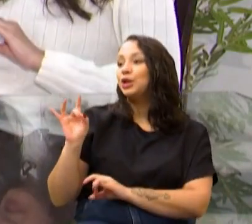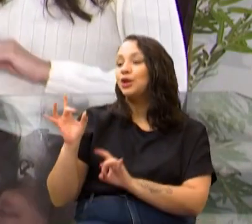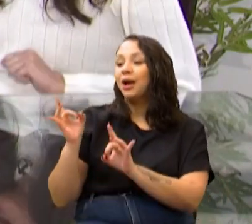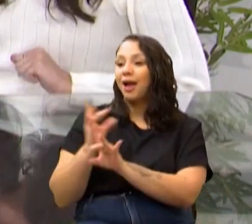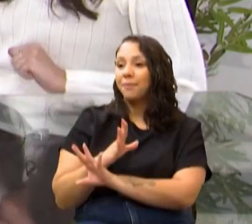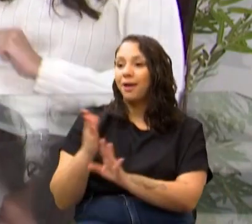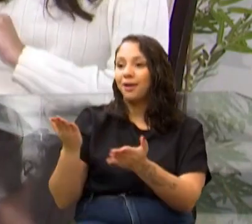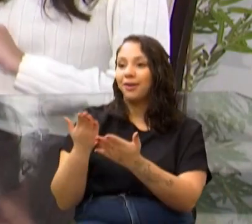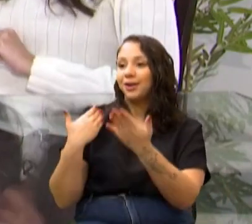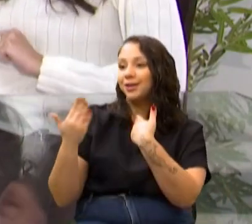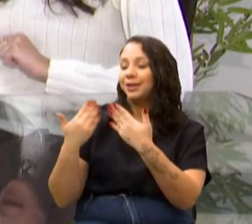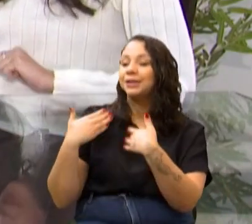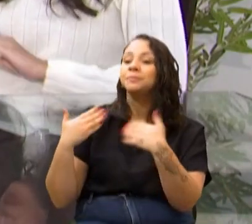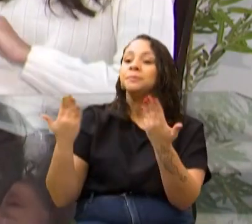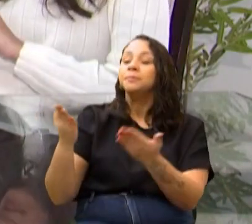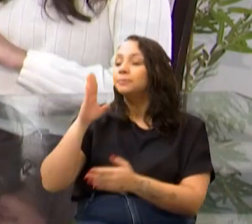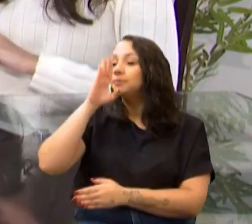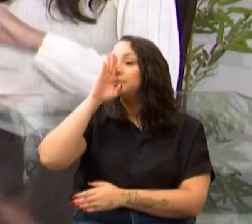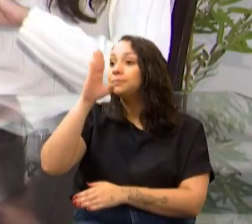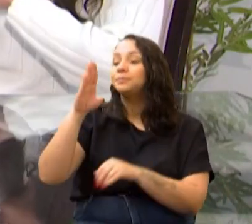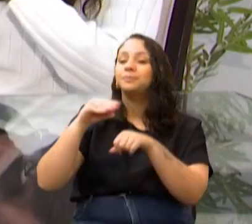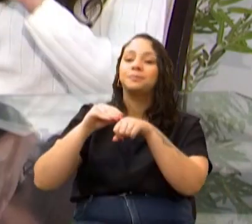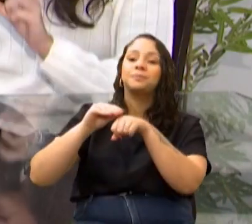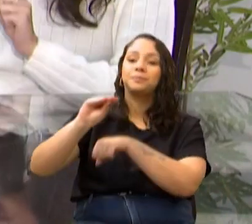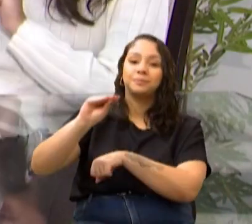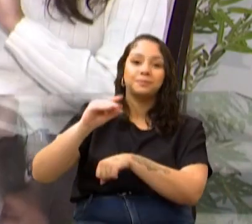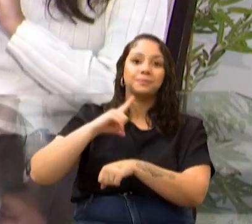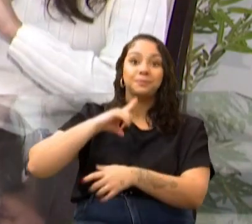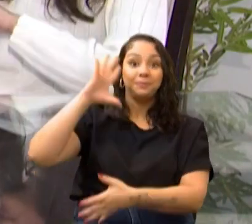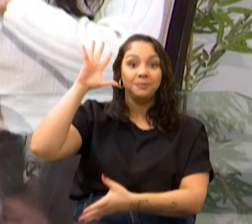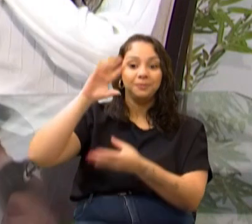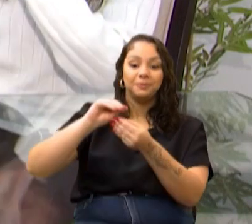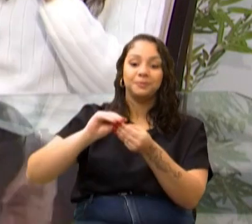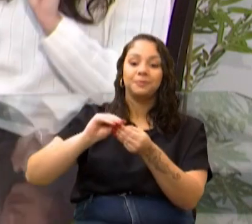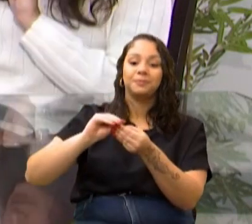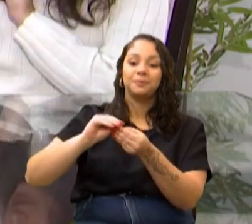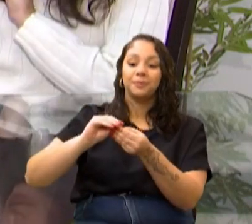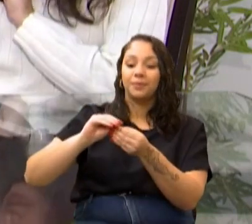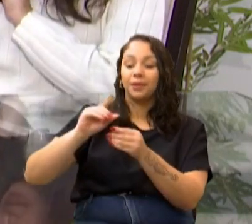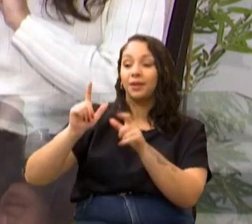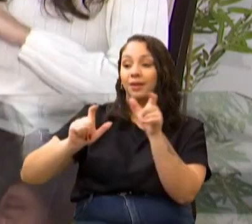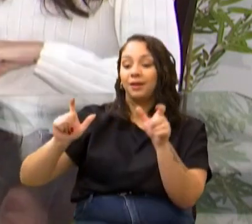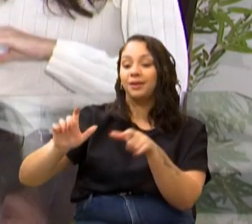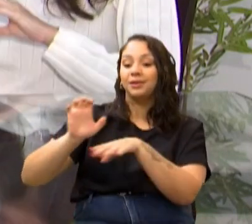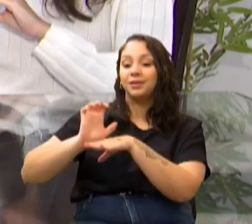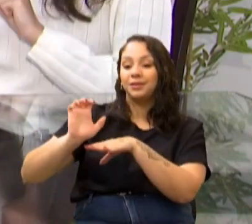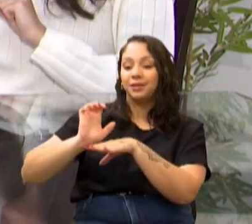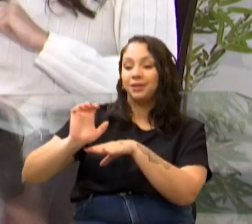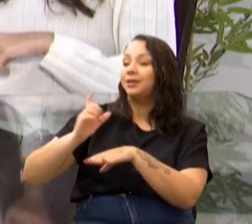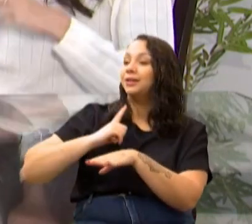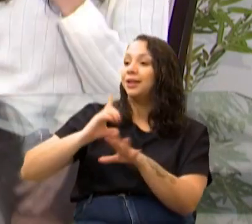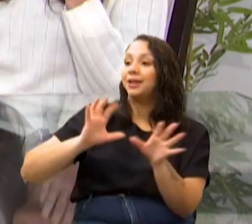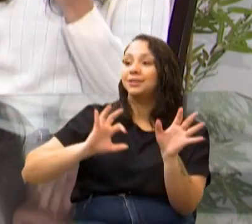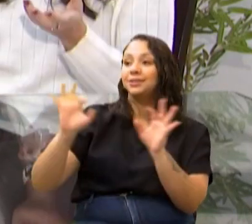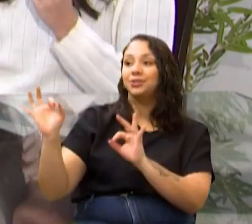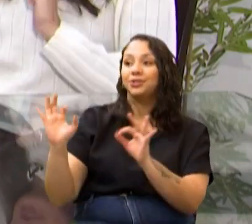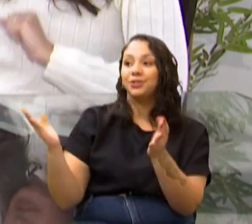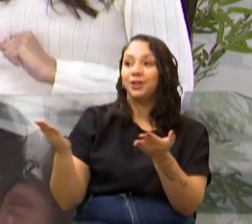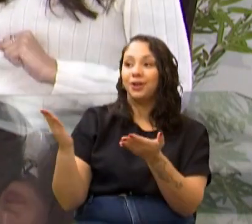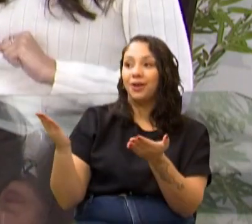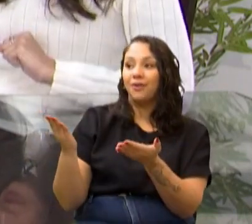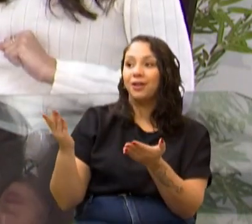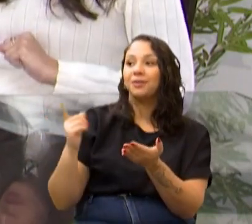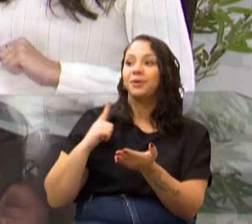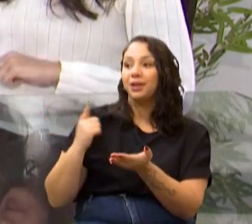Para a gente encerrar então o nosso bate-papo, quais seriam as principais dicas, né? Fazer um resumão assim, para os estagiários que estão